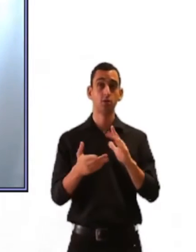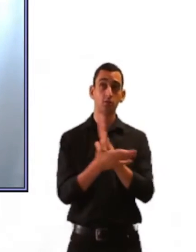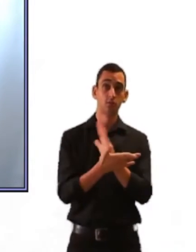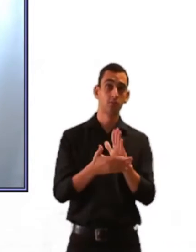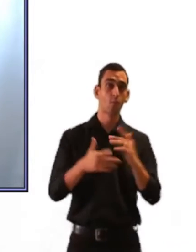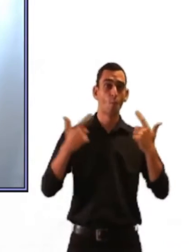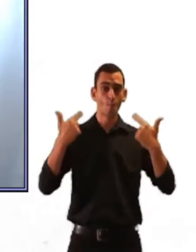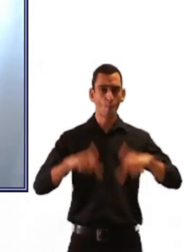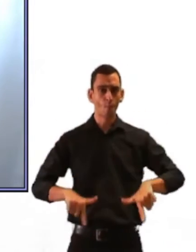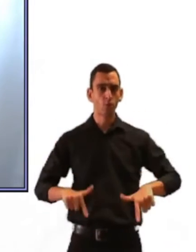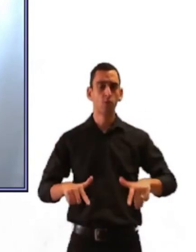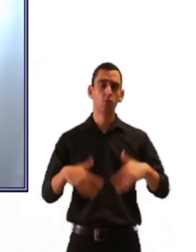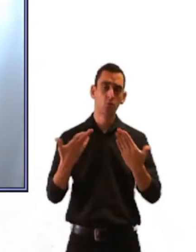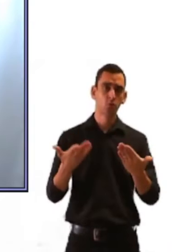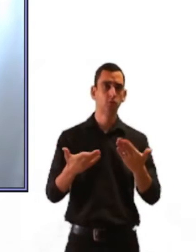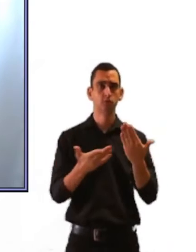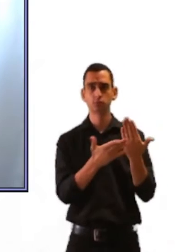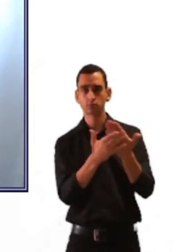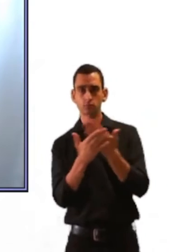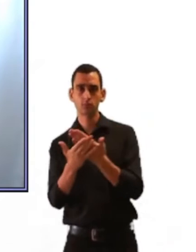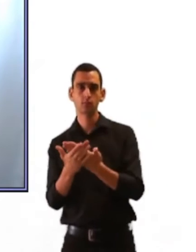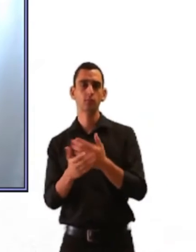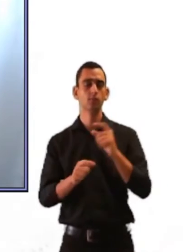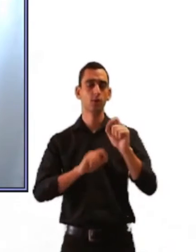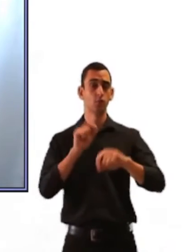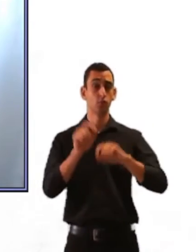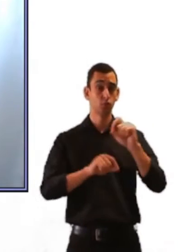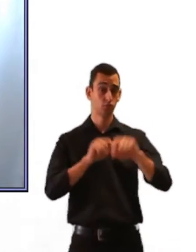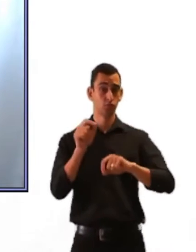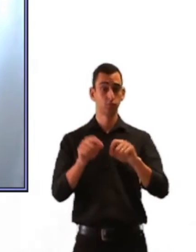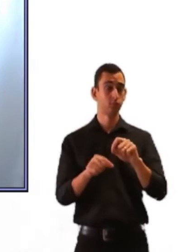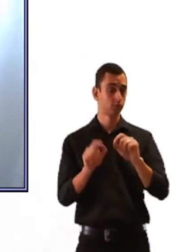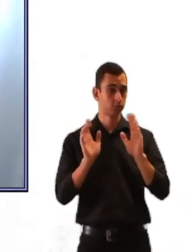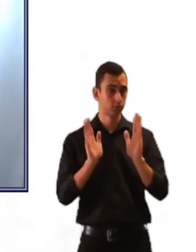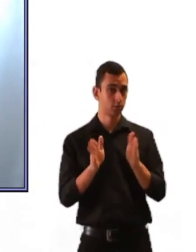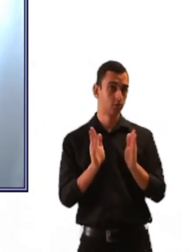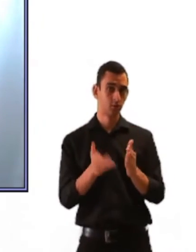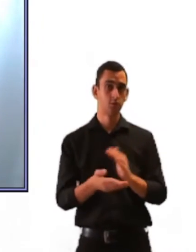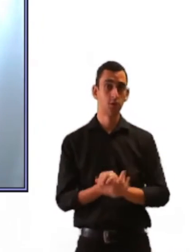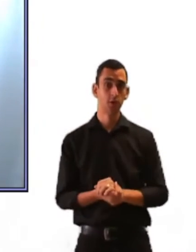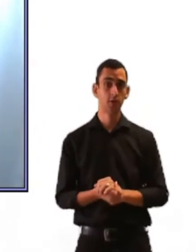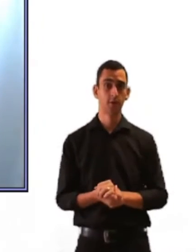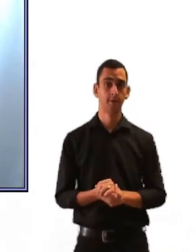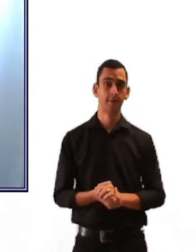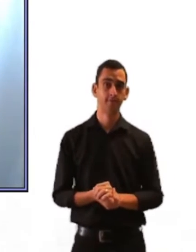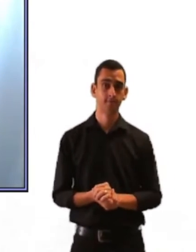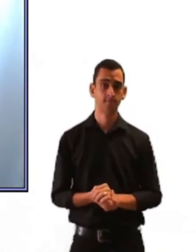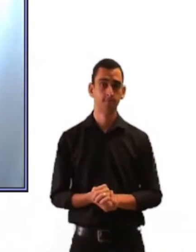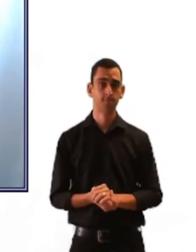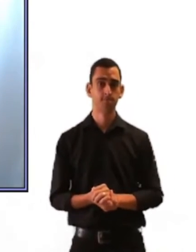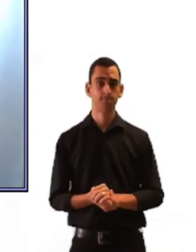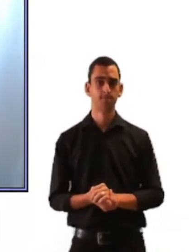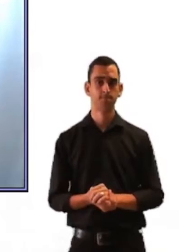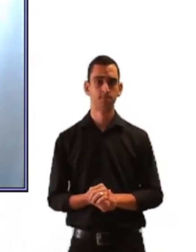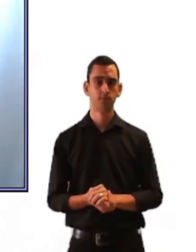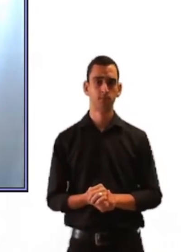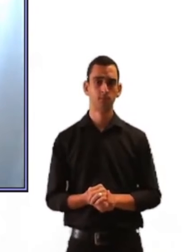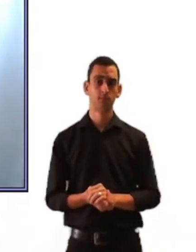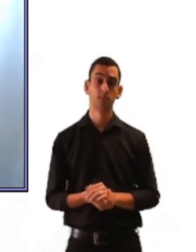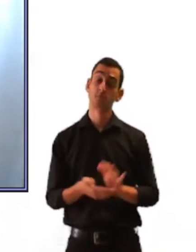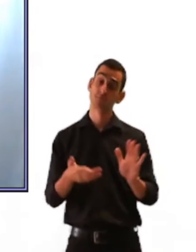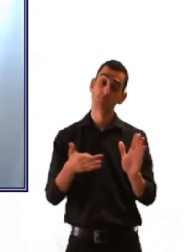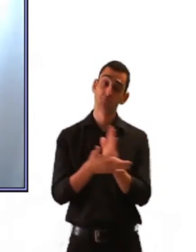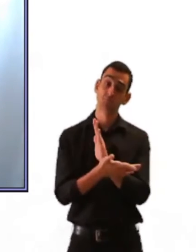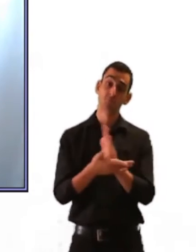fazem estudo da hermenêutica. Alguns, né, assim, para muitos hermeneutas, não dá para generalizar, mas